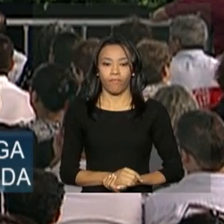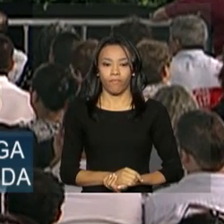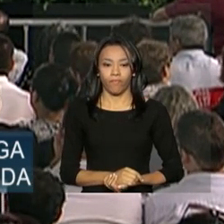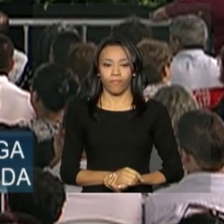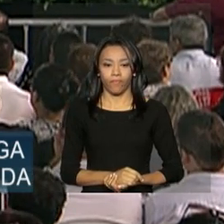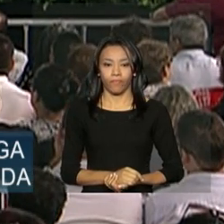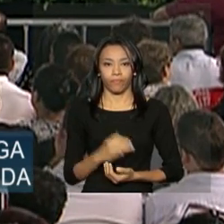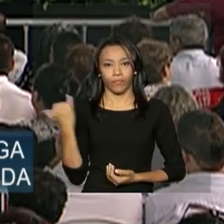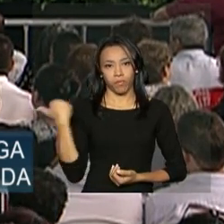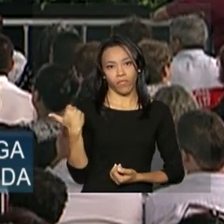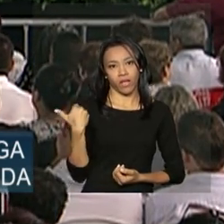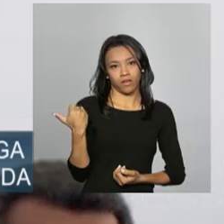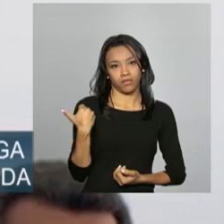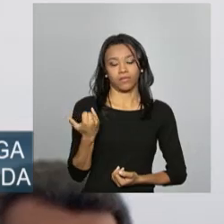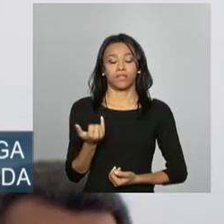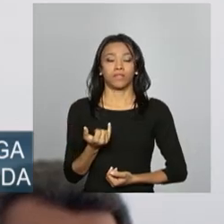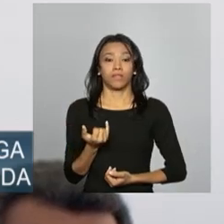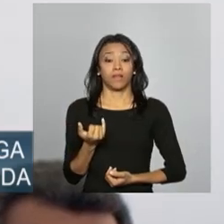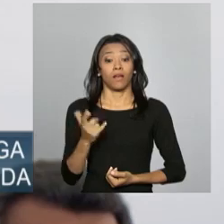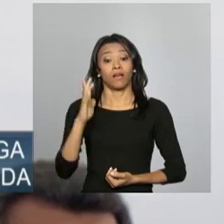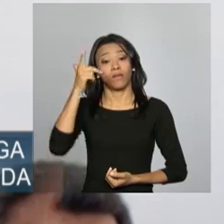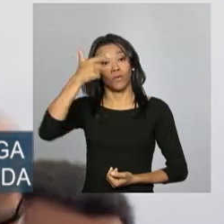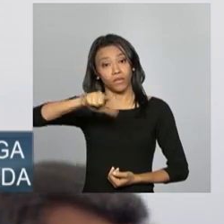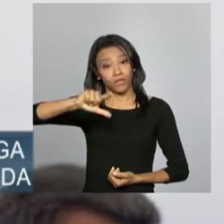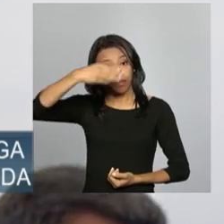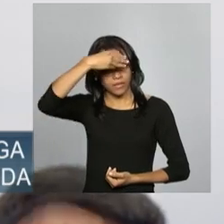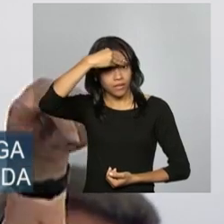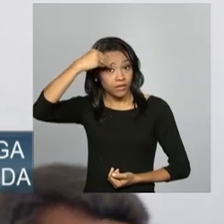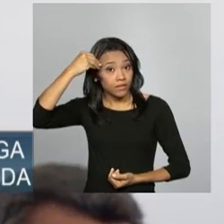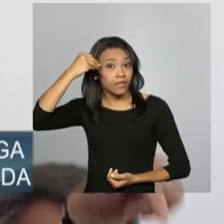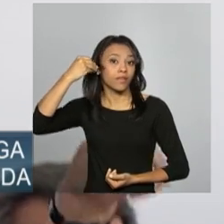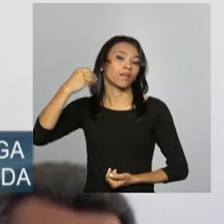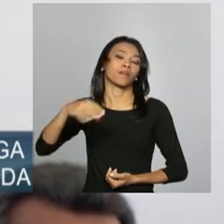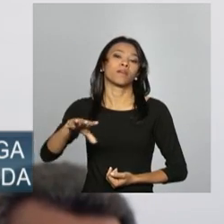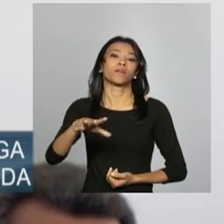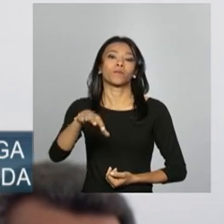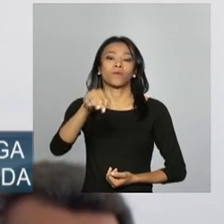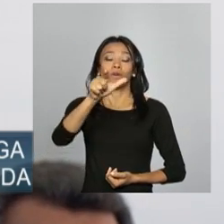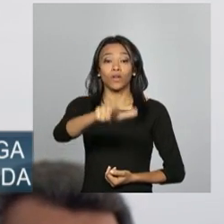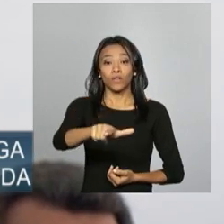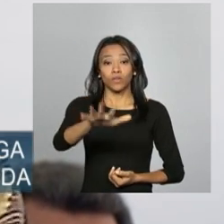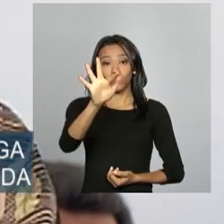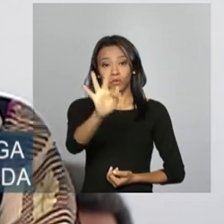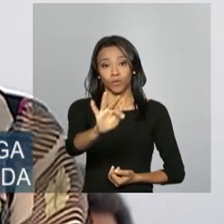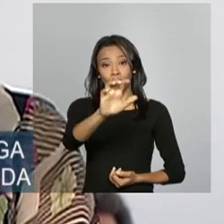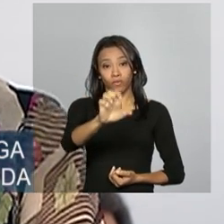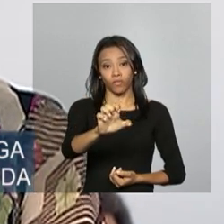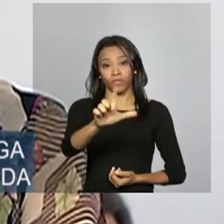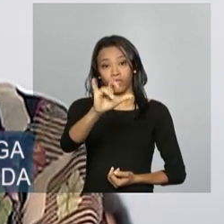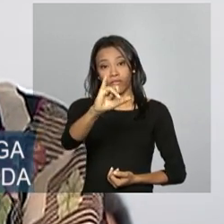Ah, esqueceram mais uma vez do Félix Mendonça Júnior.